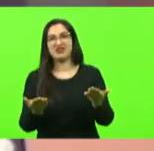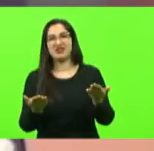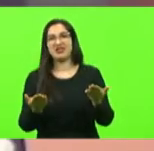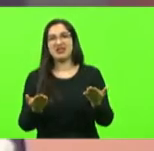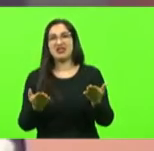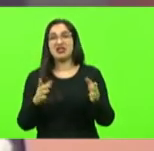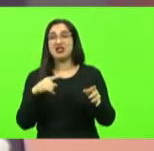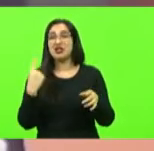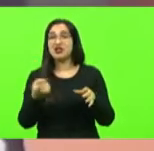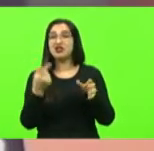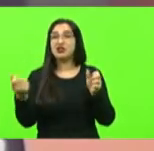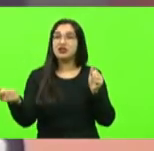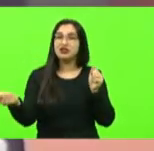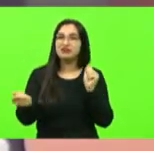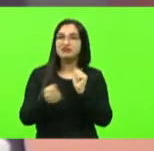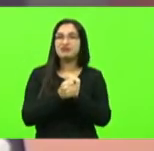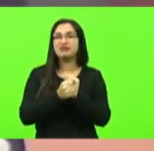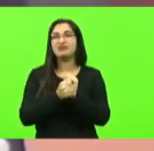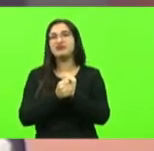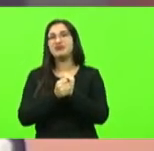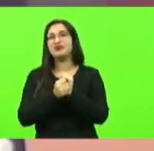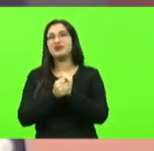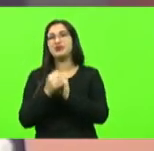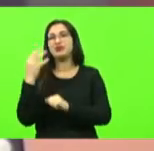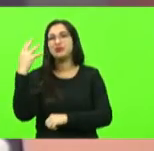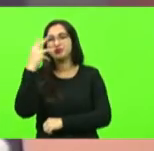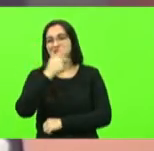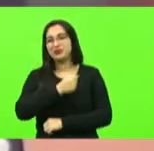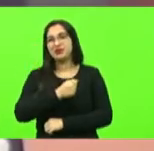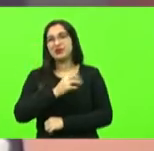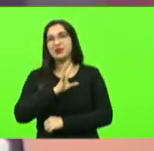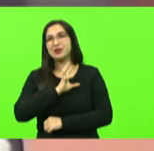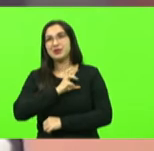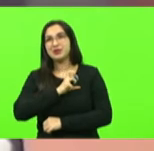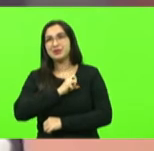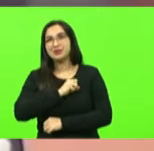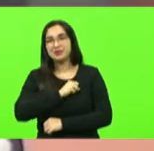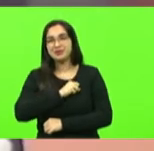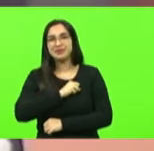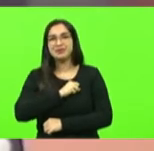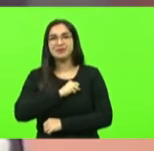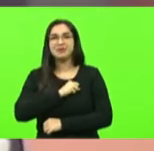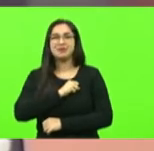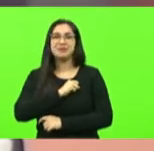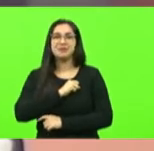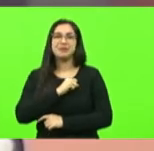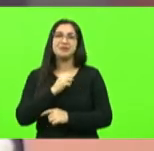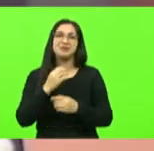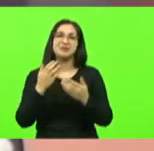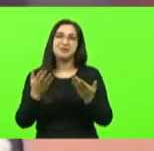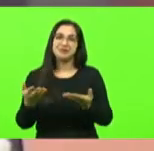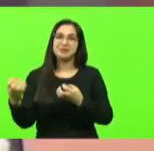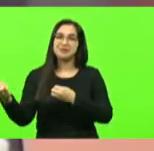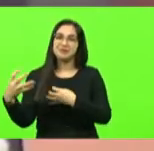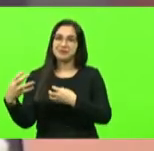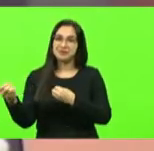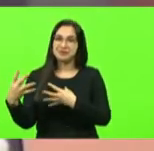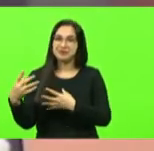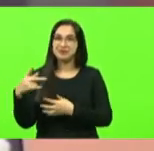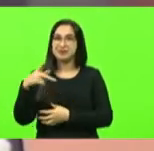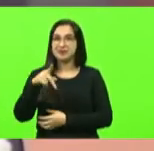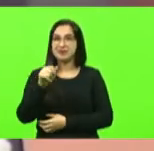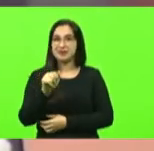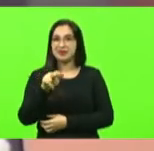somar nessa luta bonita, de forma muito amorosa, trazendo aqui o nosso educador, Paulo Freire.